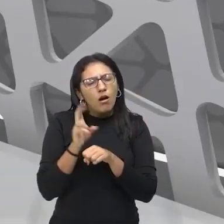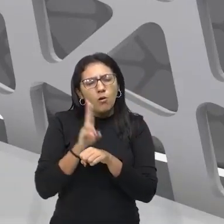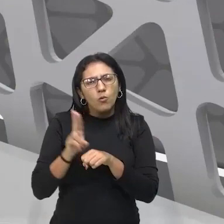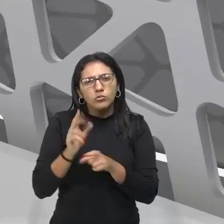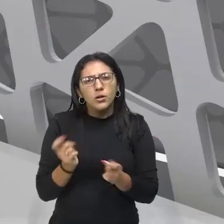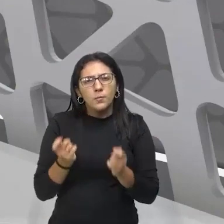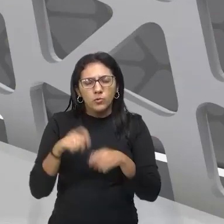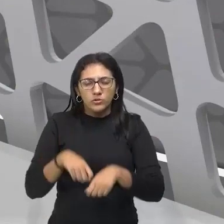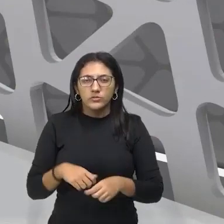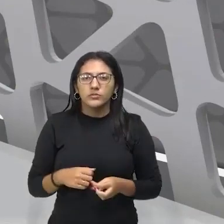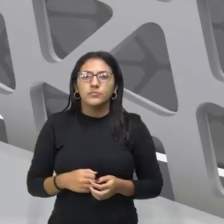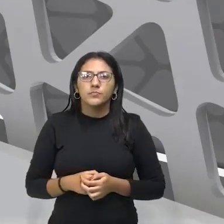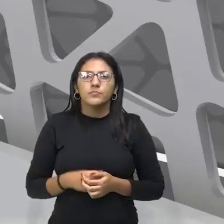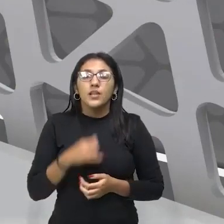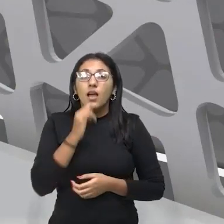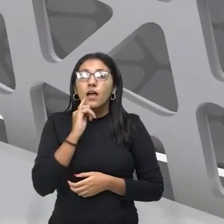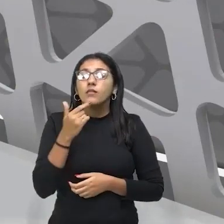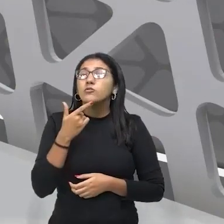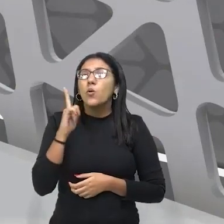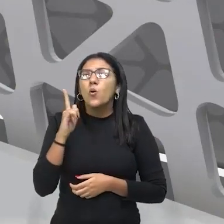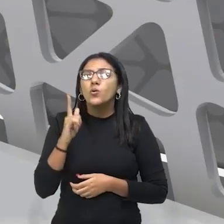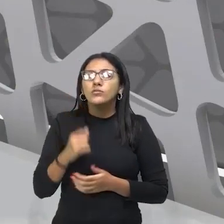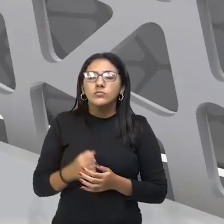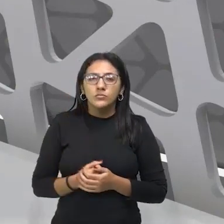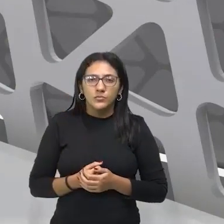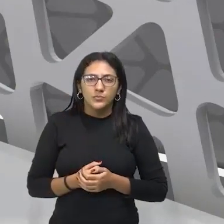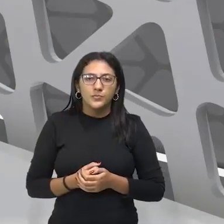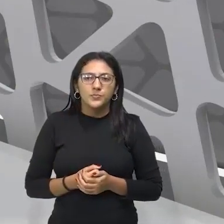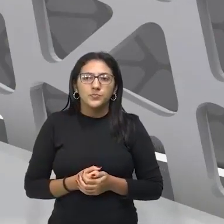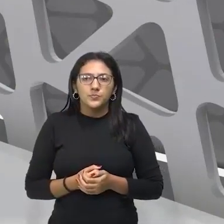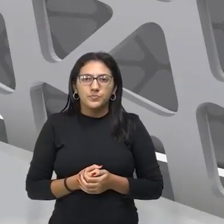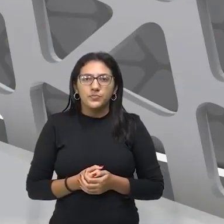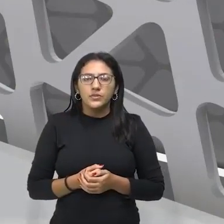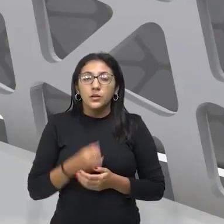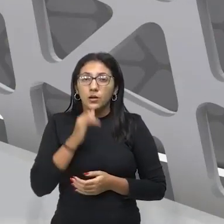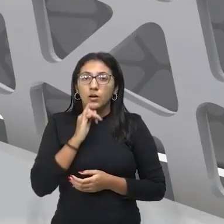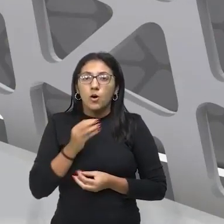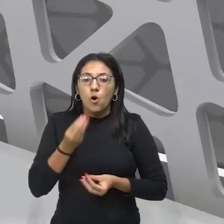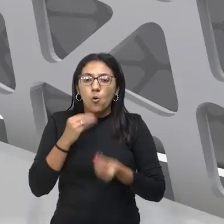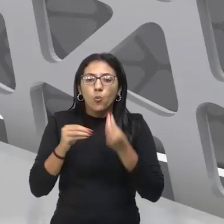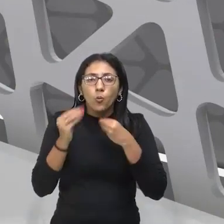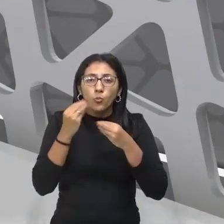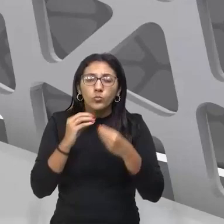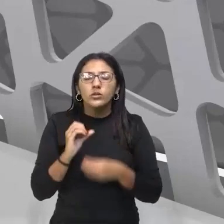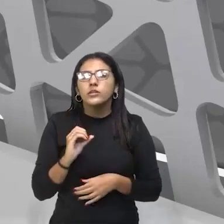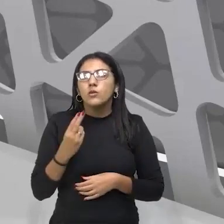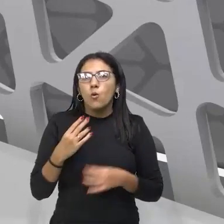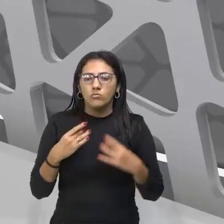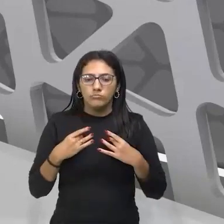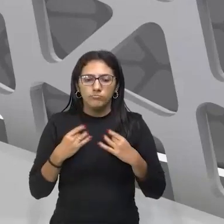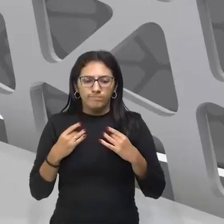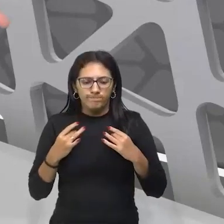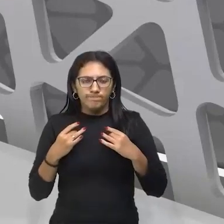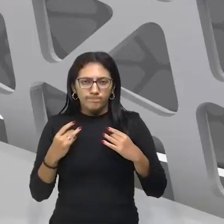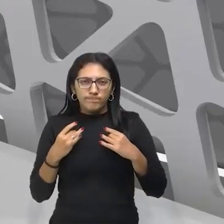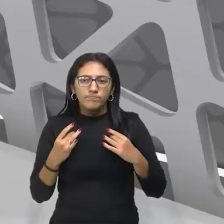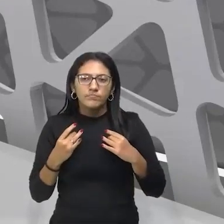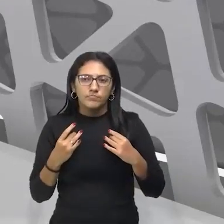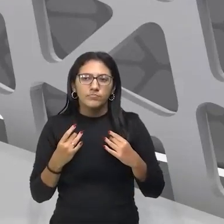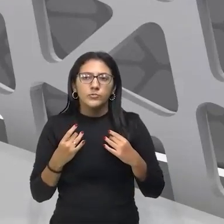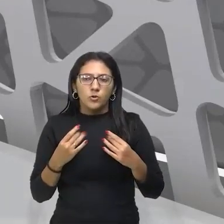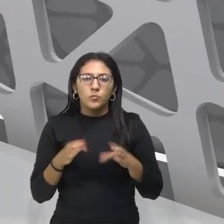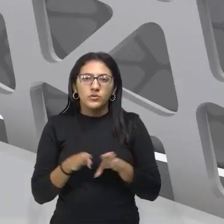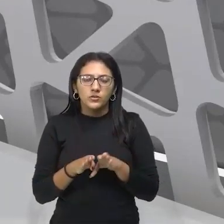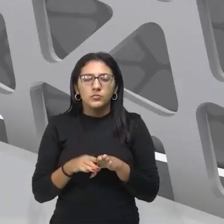O ar-condicionado da sala de aula de vocês é um bem durável, tá? Agora, um bem não durável é